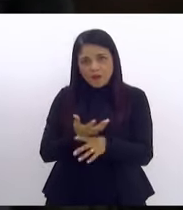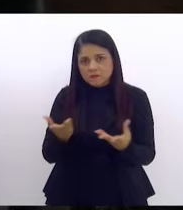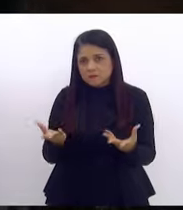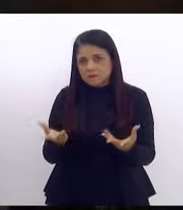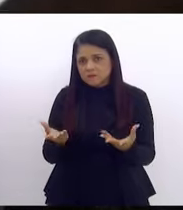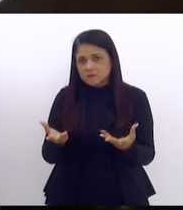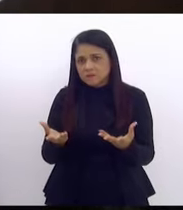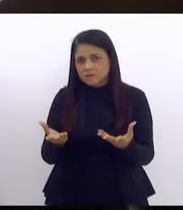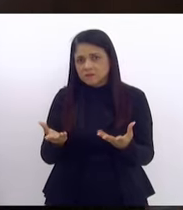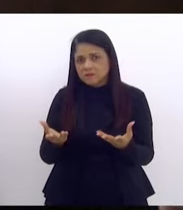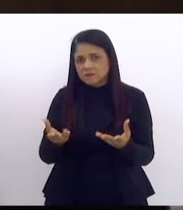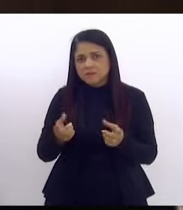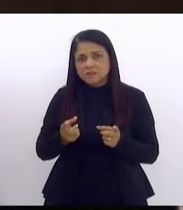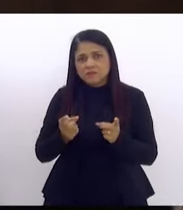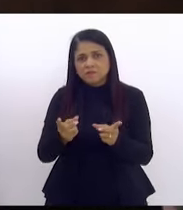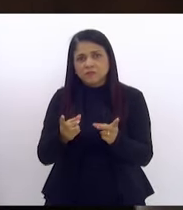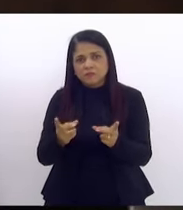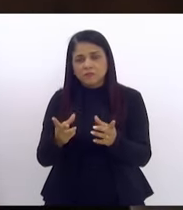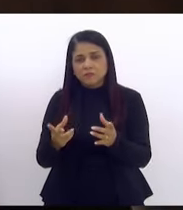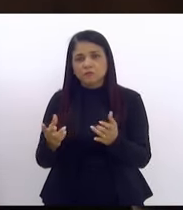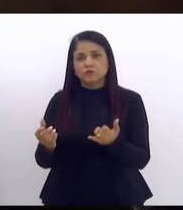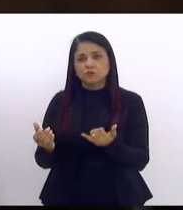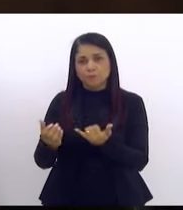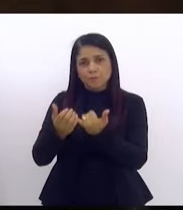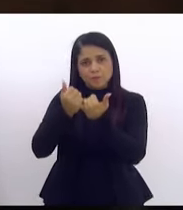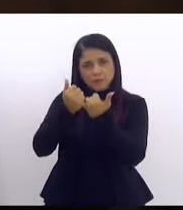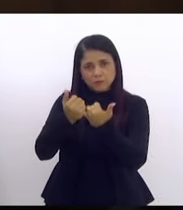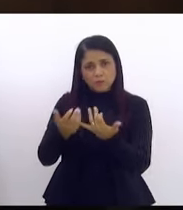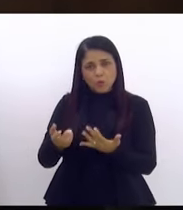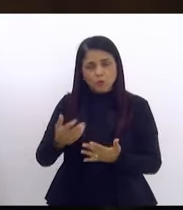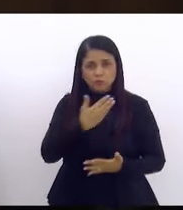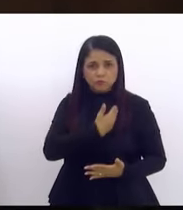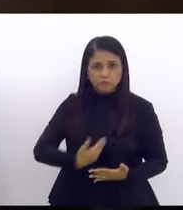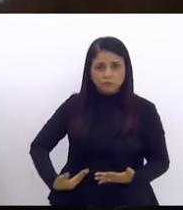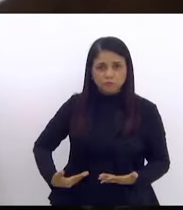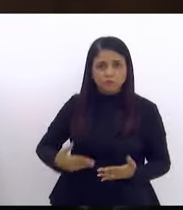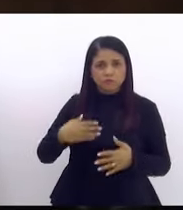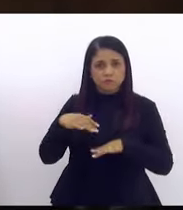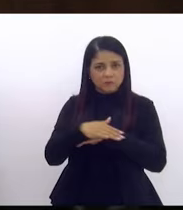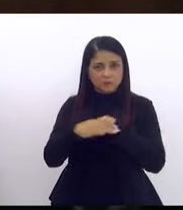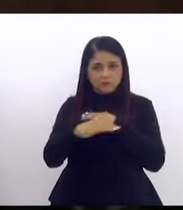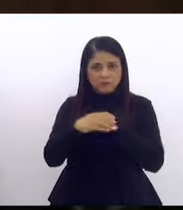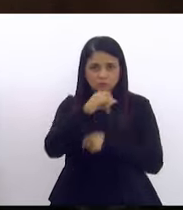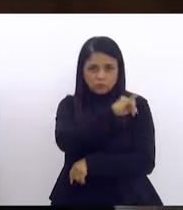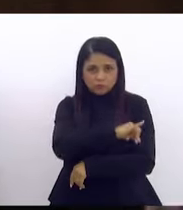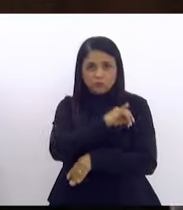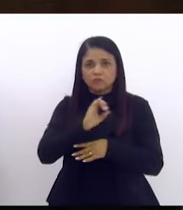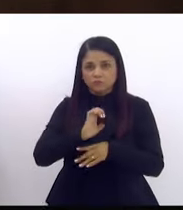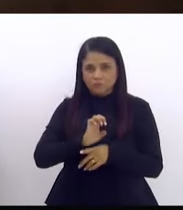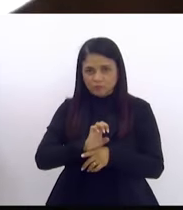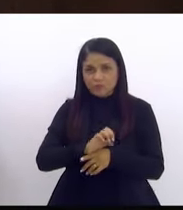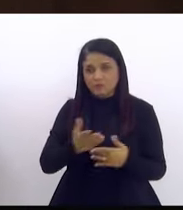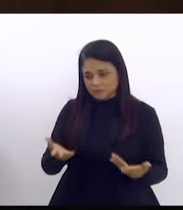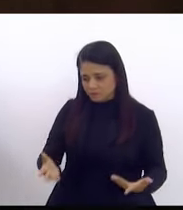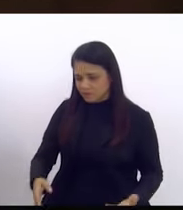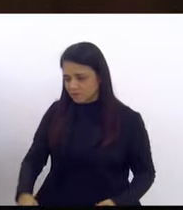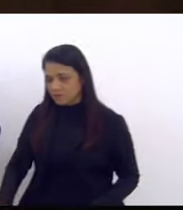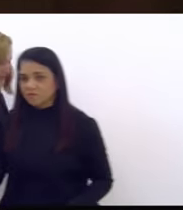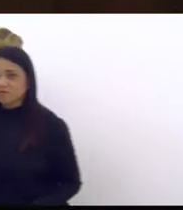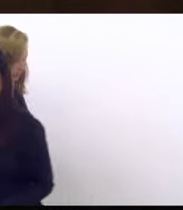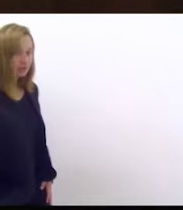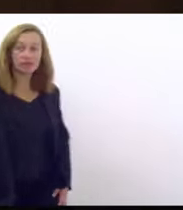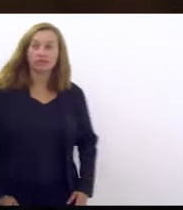Enfim, está vendendo os patrimônios públicos da cidade daqui a pouco vai vender a rua que a gente